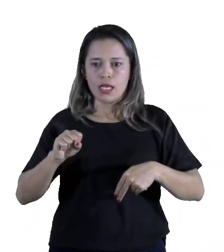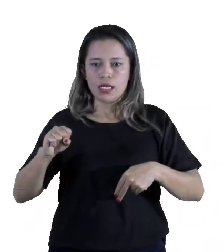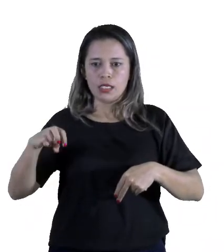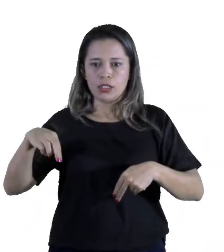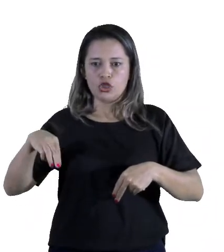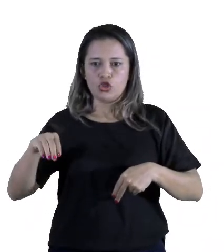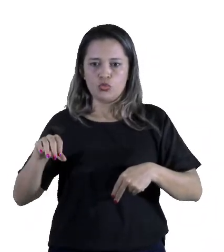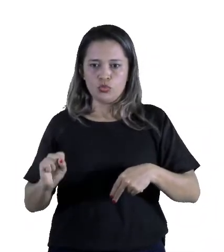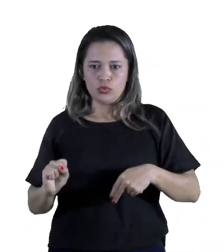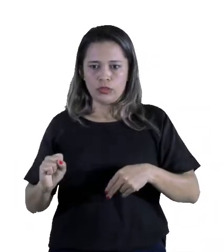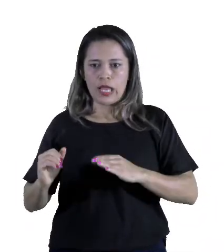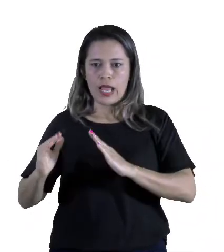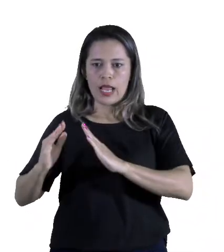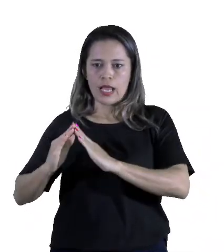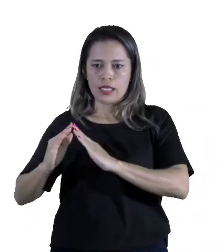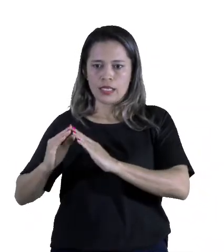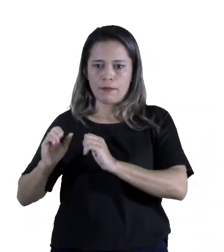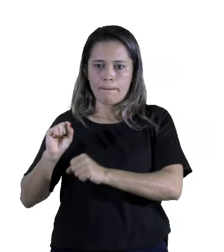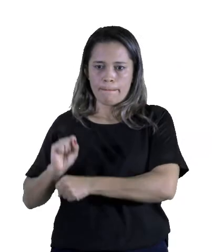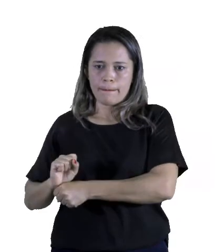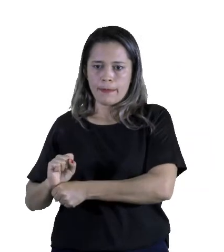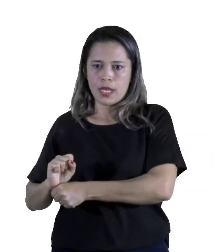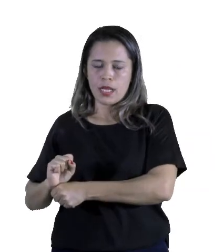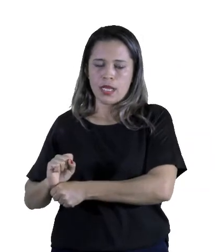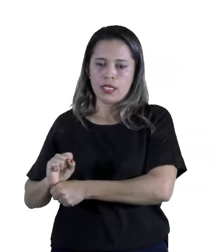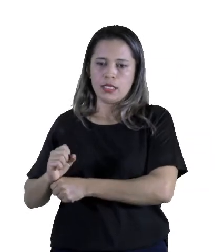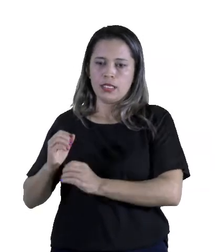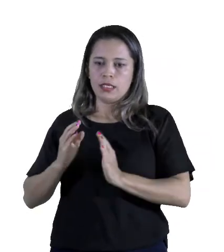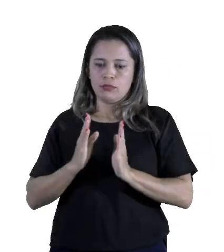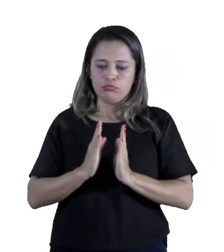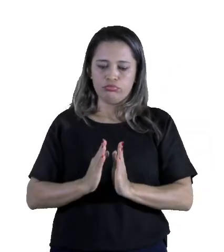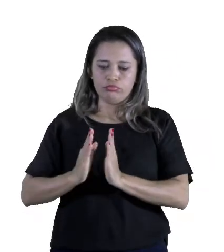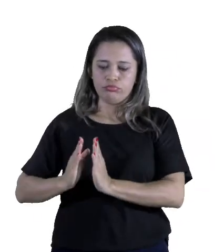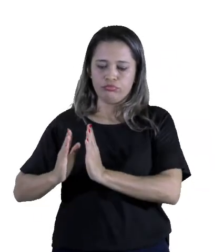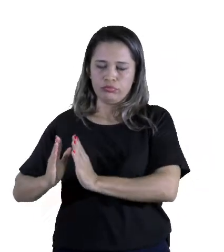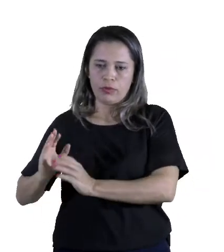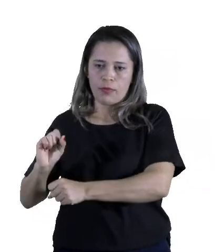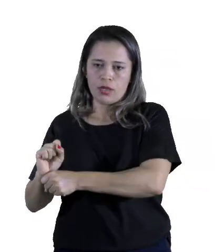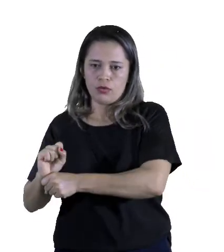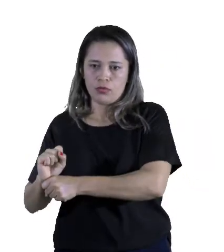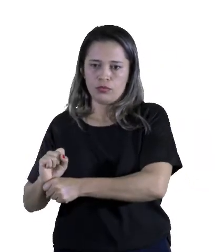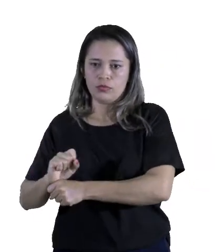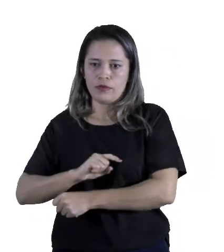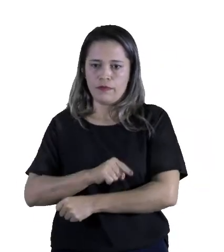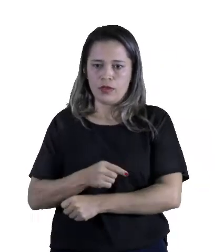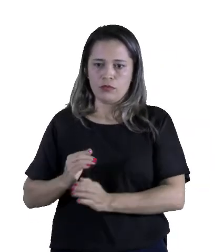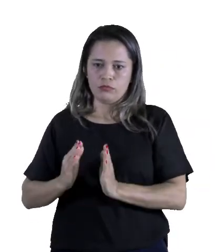a casinha que para o número 7, terceira casa depois da vírgula. Temos aí, ó,